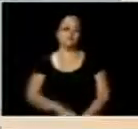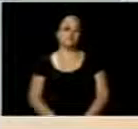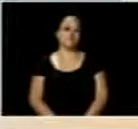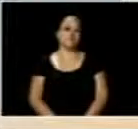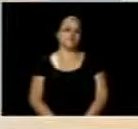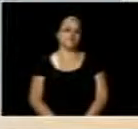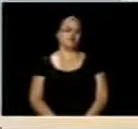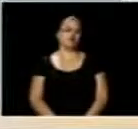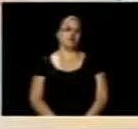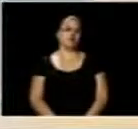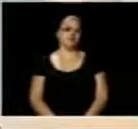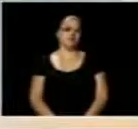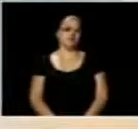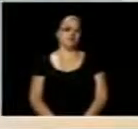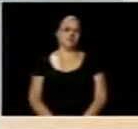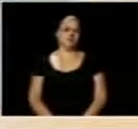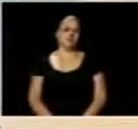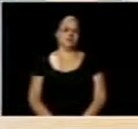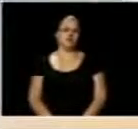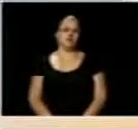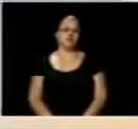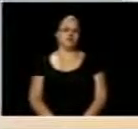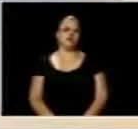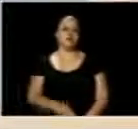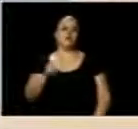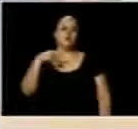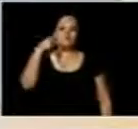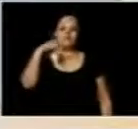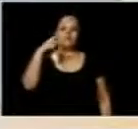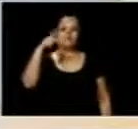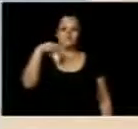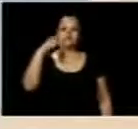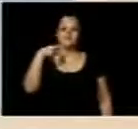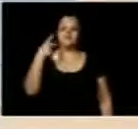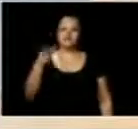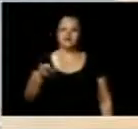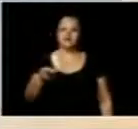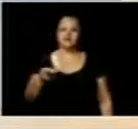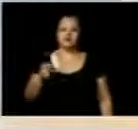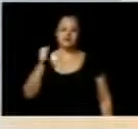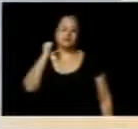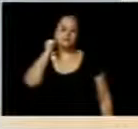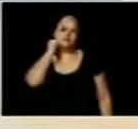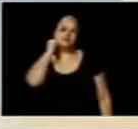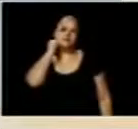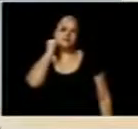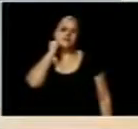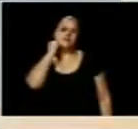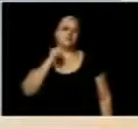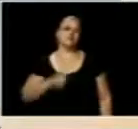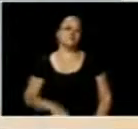isso abertamente. Falta de vergonha na cara.